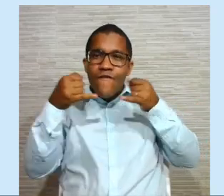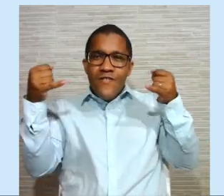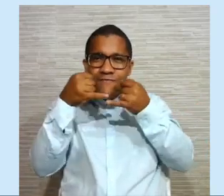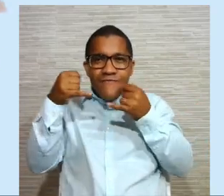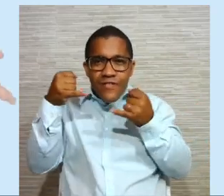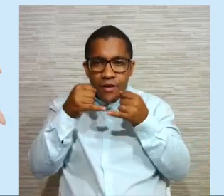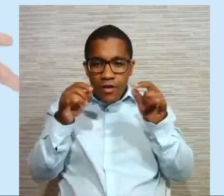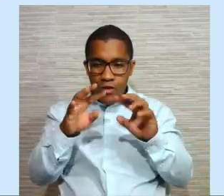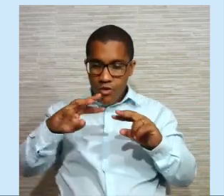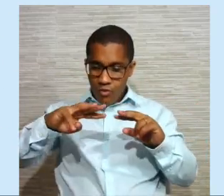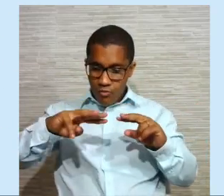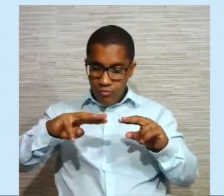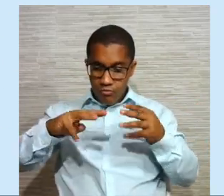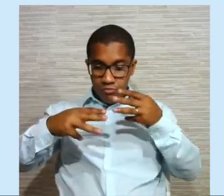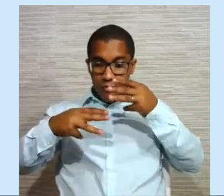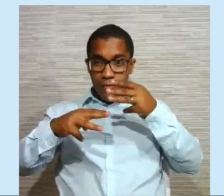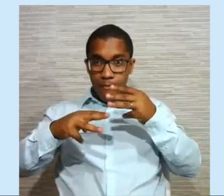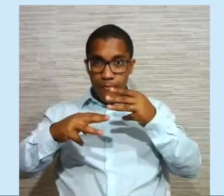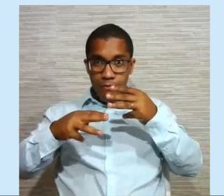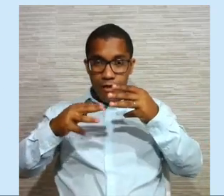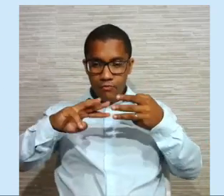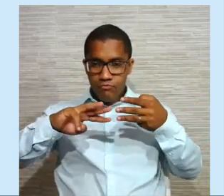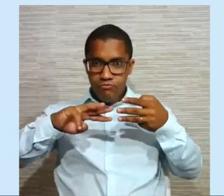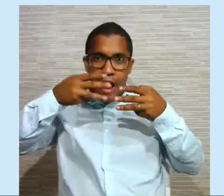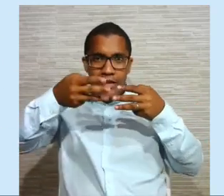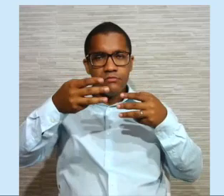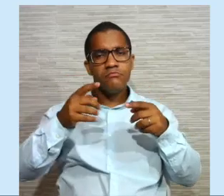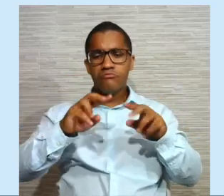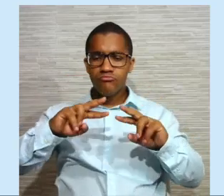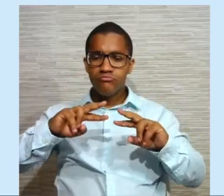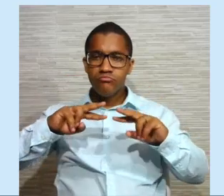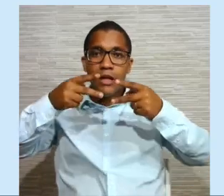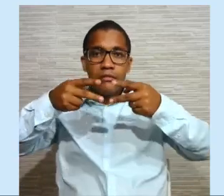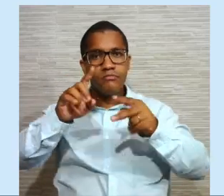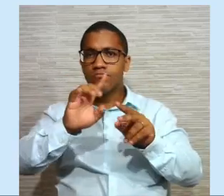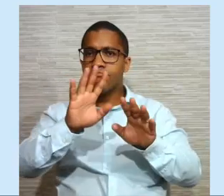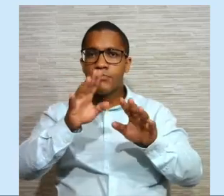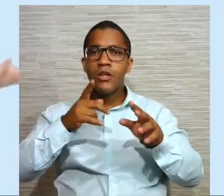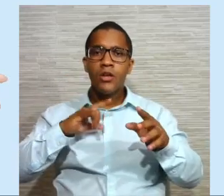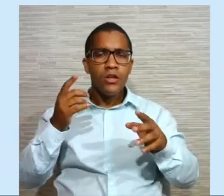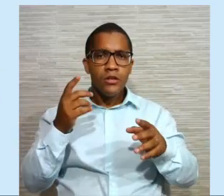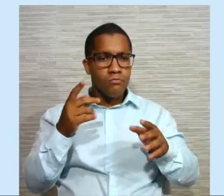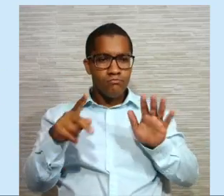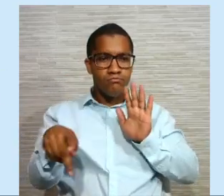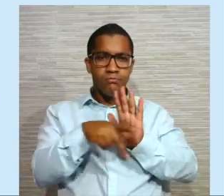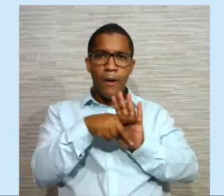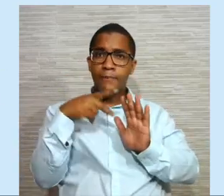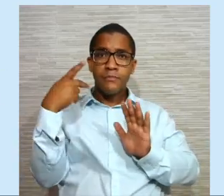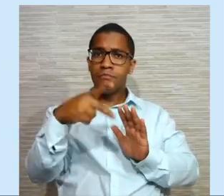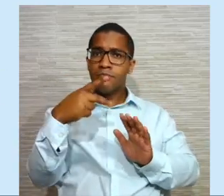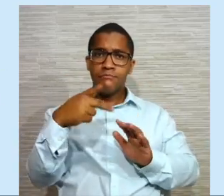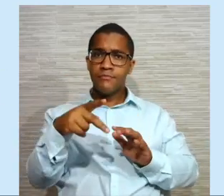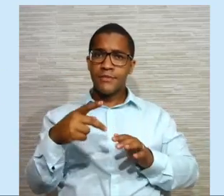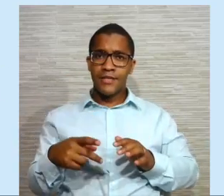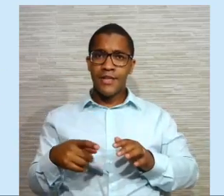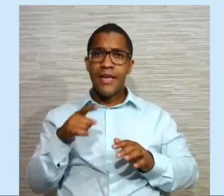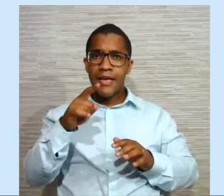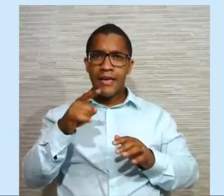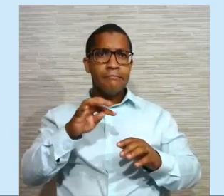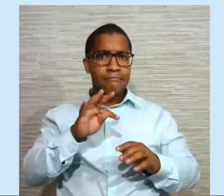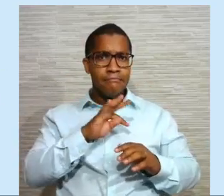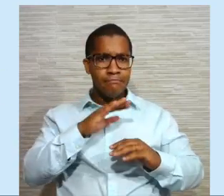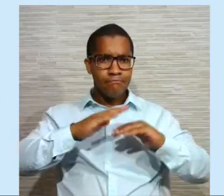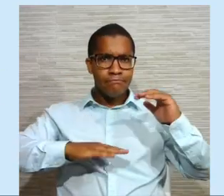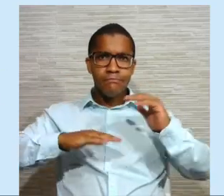maneira diferente de tocar a guitarra. Então era muito peculiar a forma que ele tocava e a técnica que